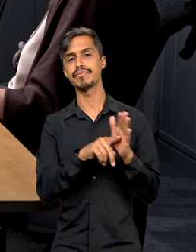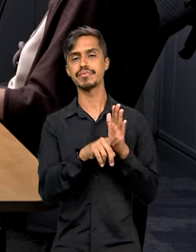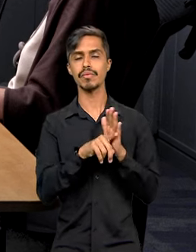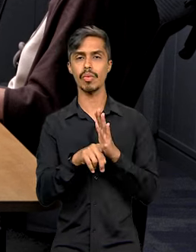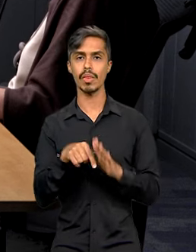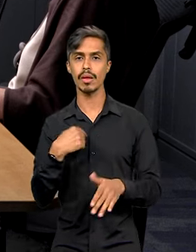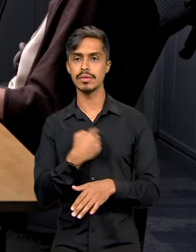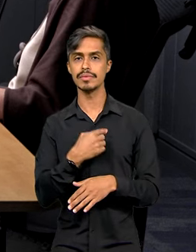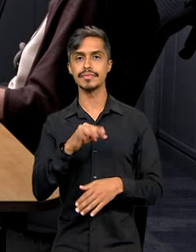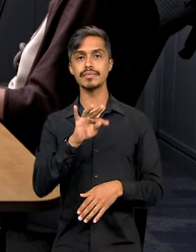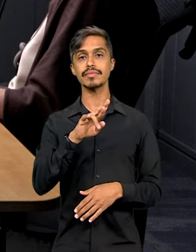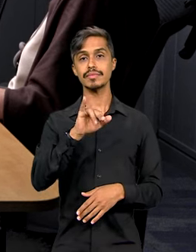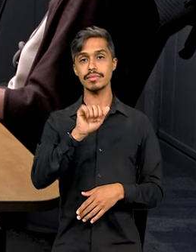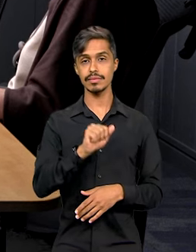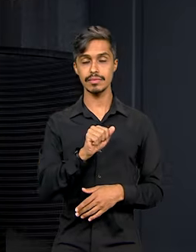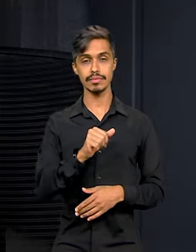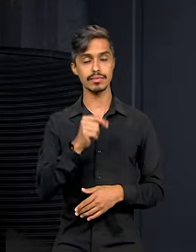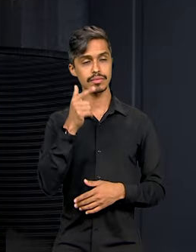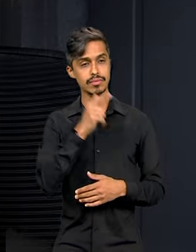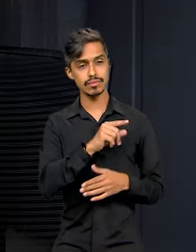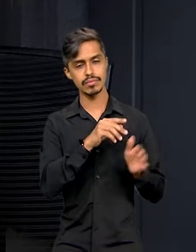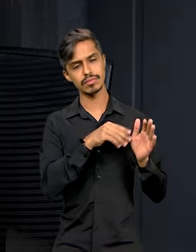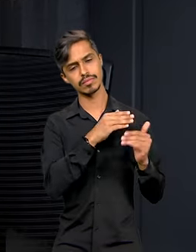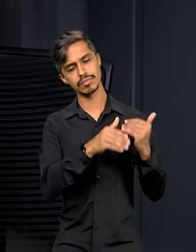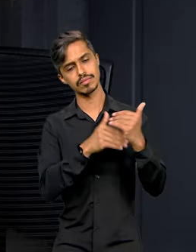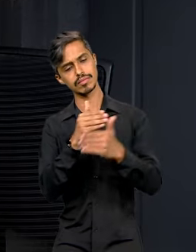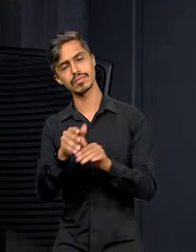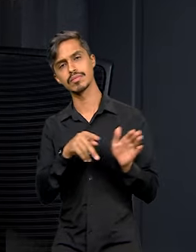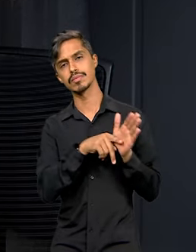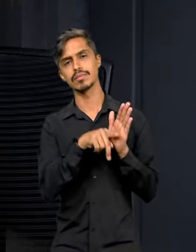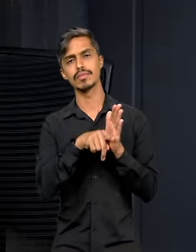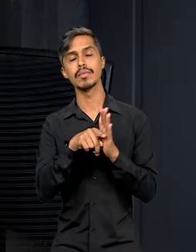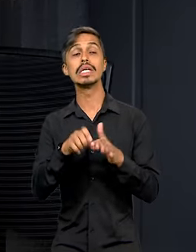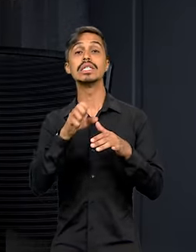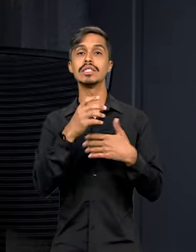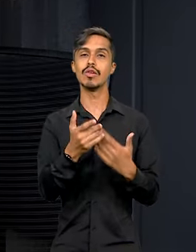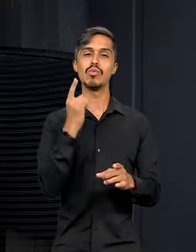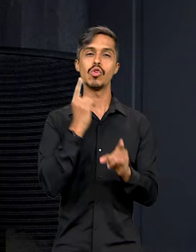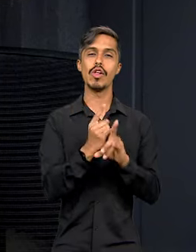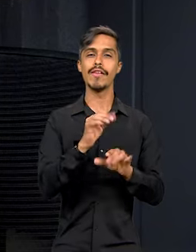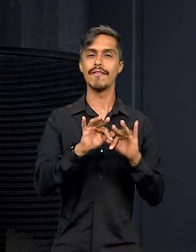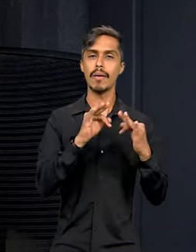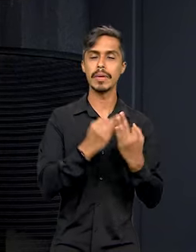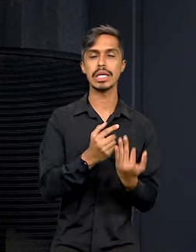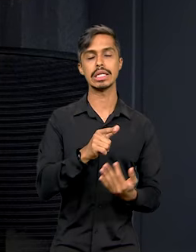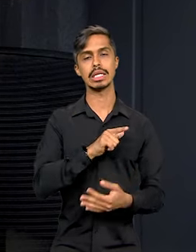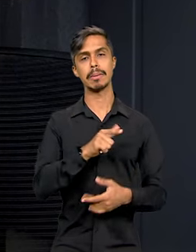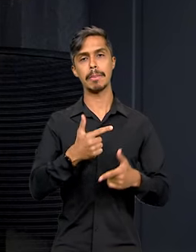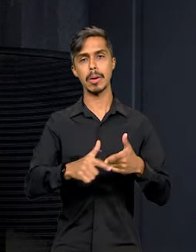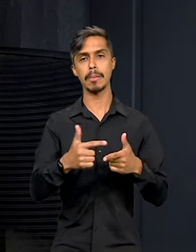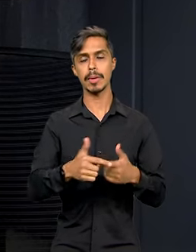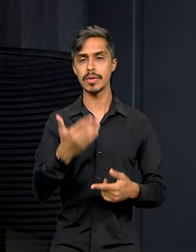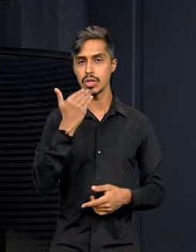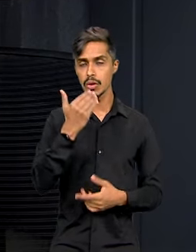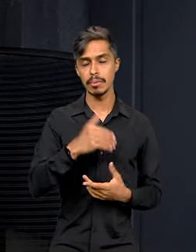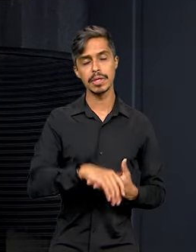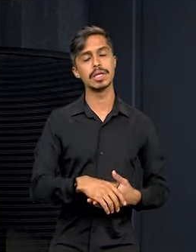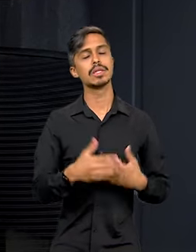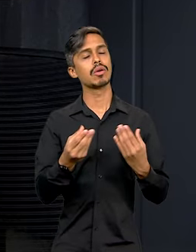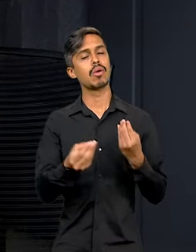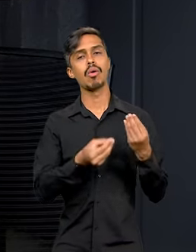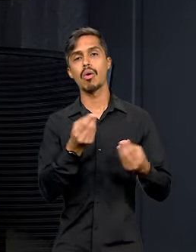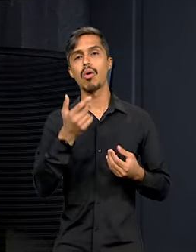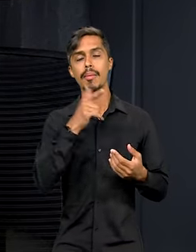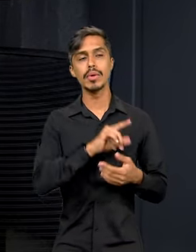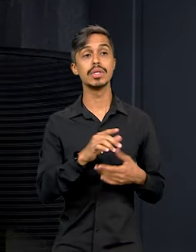insegurança alimentar a gente chama tria e consegue identificar as famílias que estão em situação de de risco de insegurança alimentar e esses